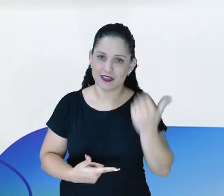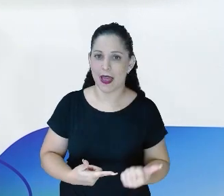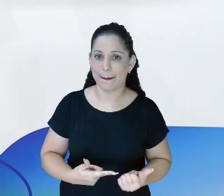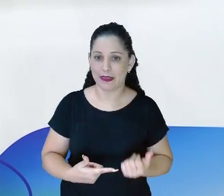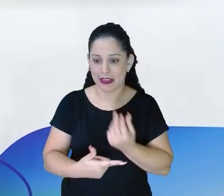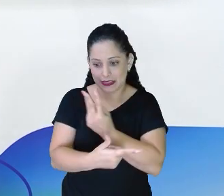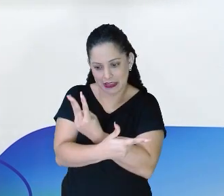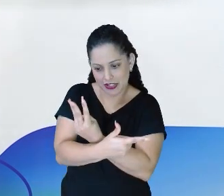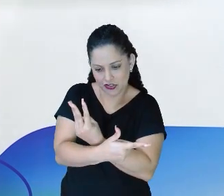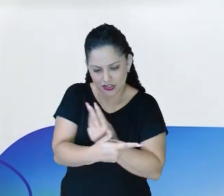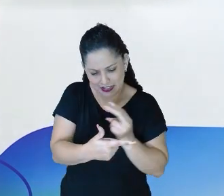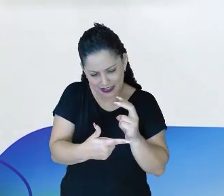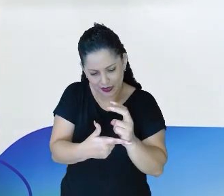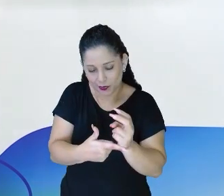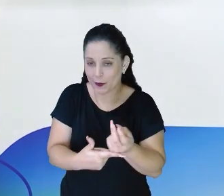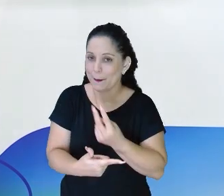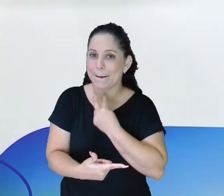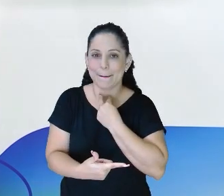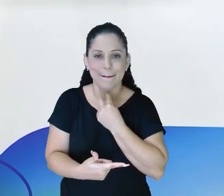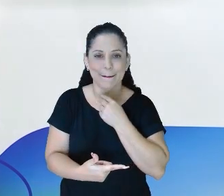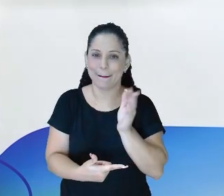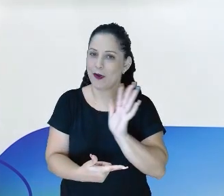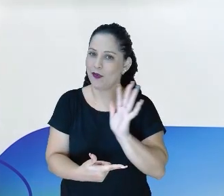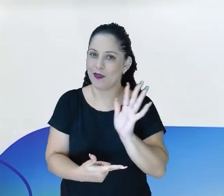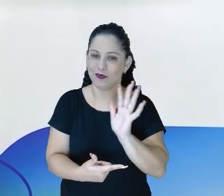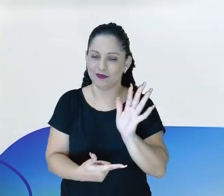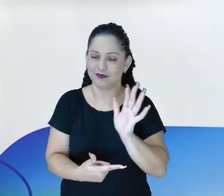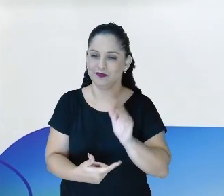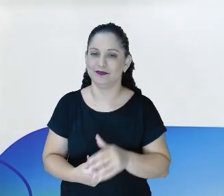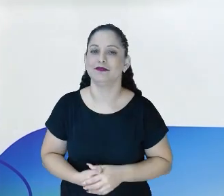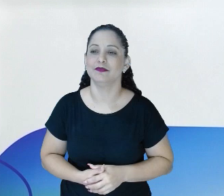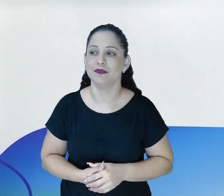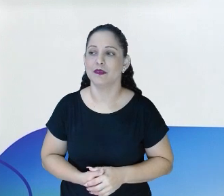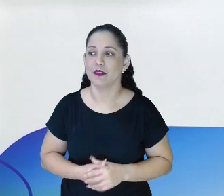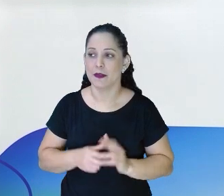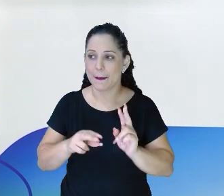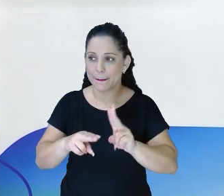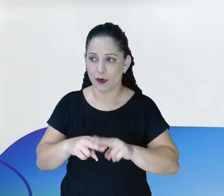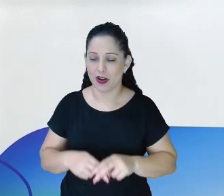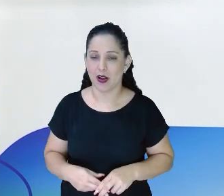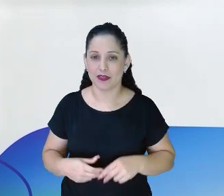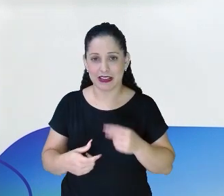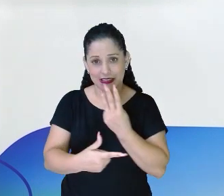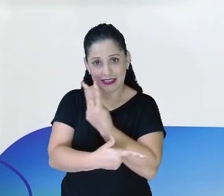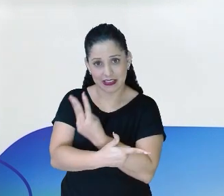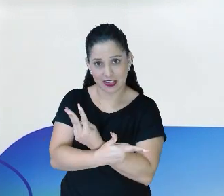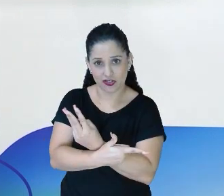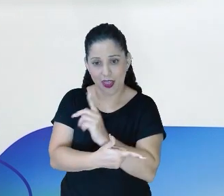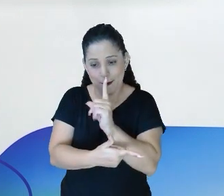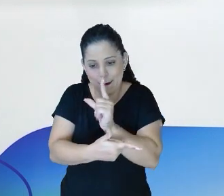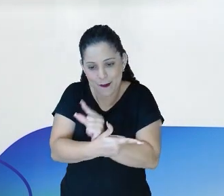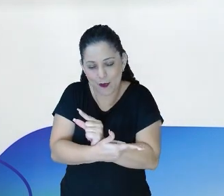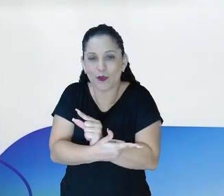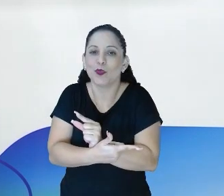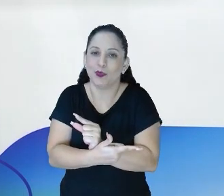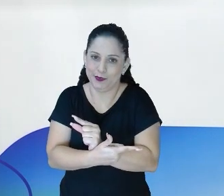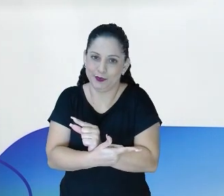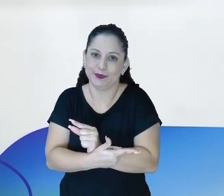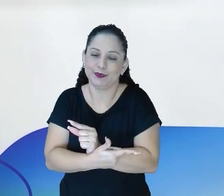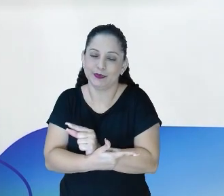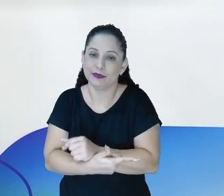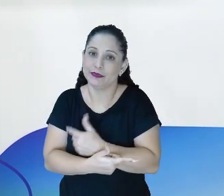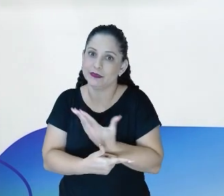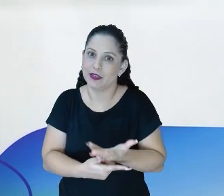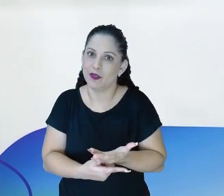divisão, no meu dividendo, né, nesse primeiro algarismo, eu não posso dividir se ele for menor. Então, eu